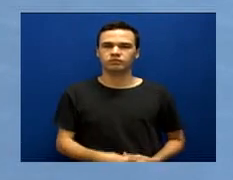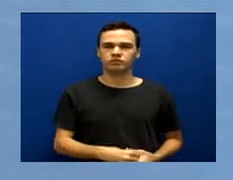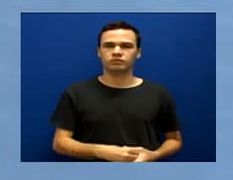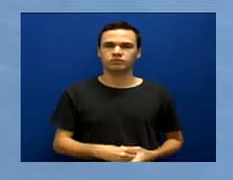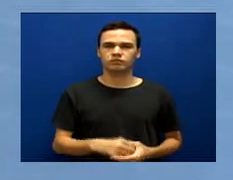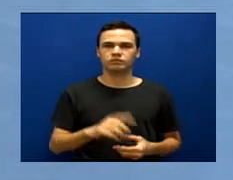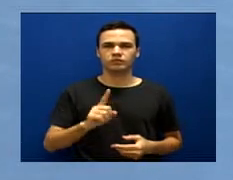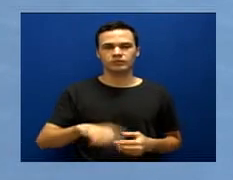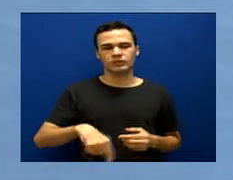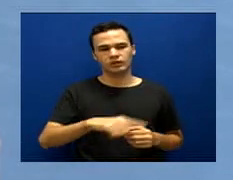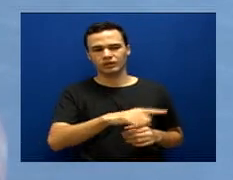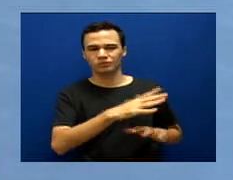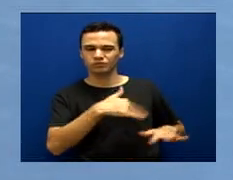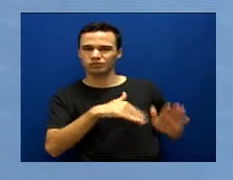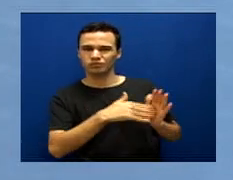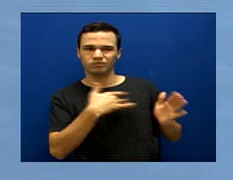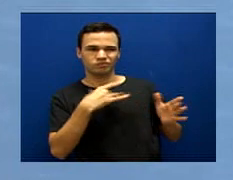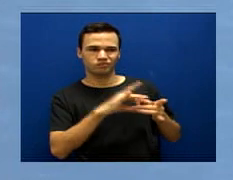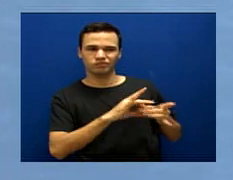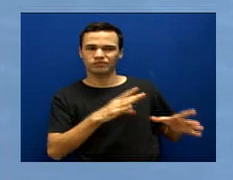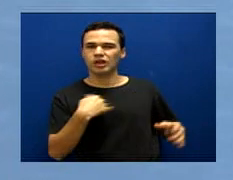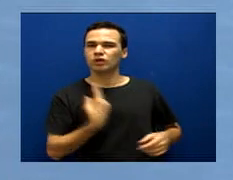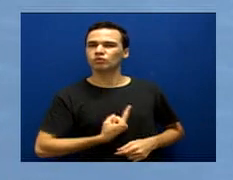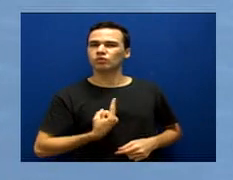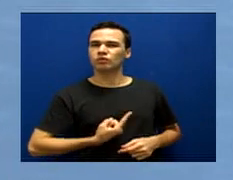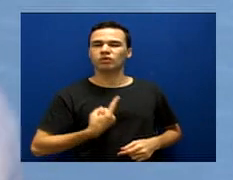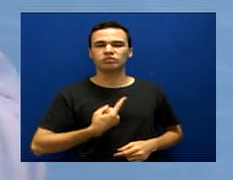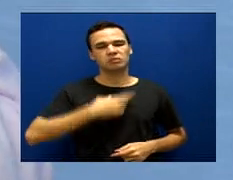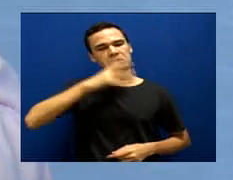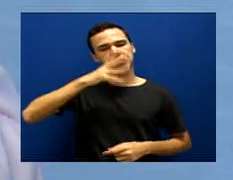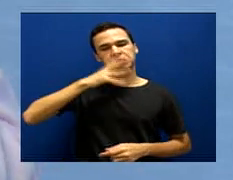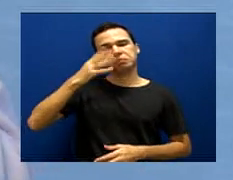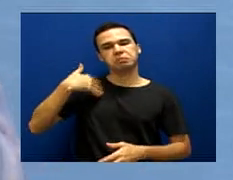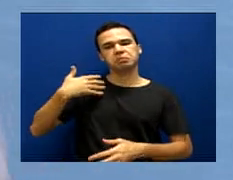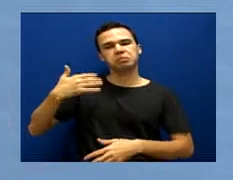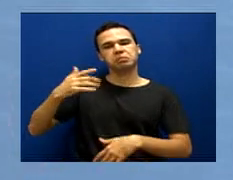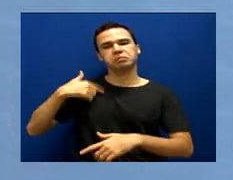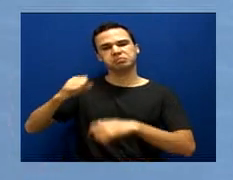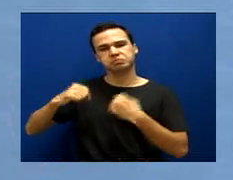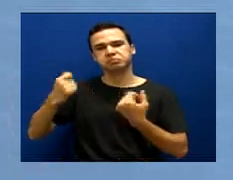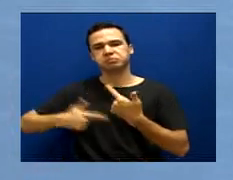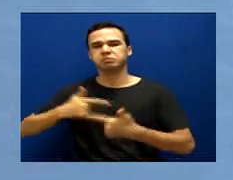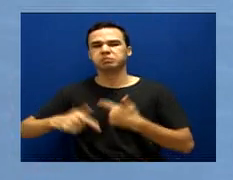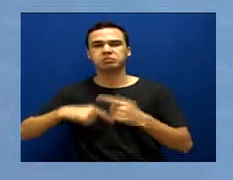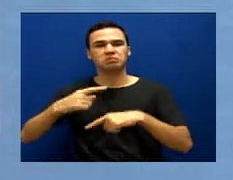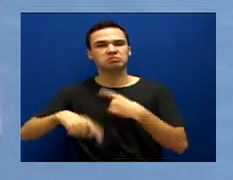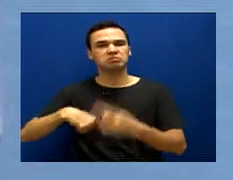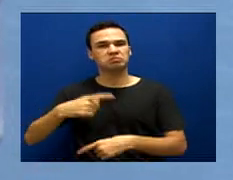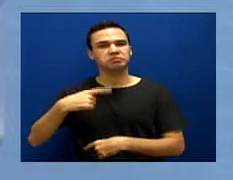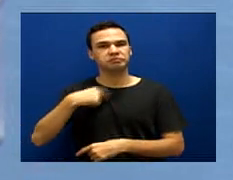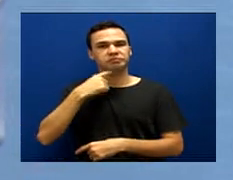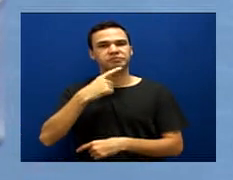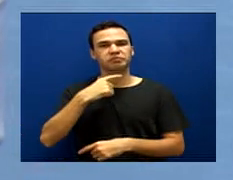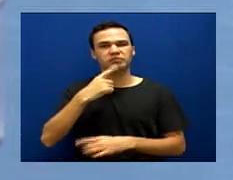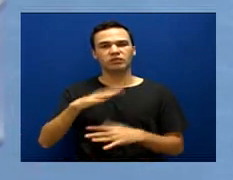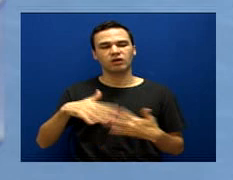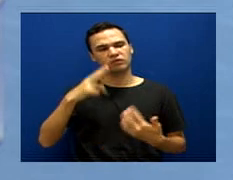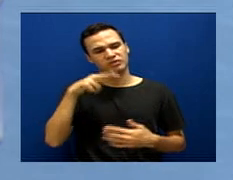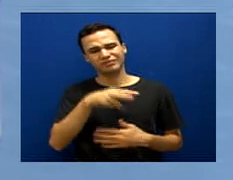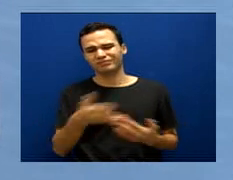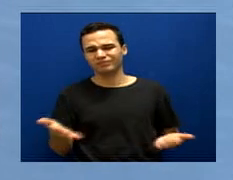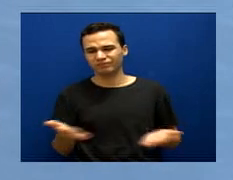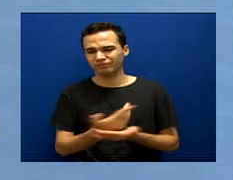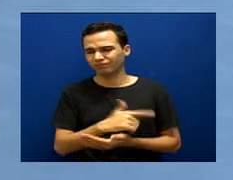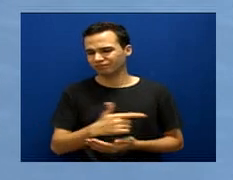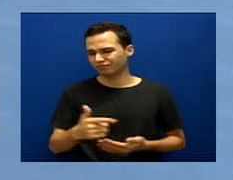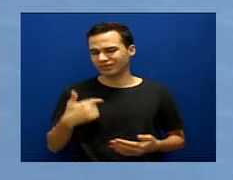se desvencilhar do sistema e querer brigar sozinho, né, e muitas vezes com um olhar até mesmo negativo sobre aquilo que já existe,